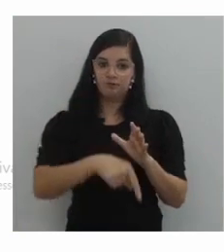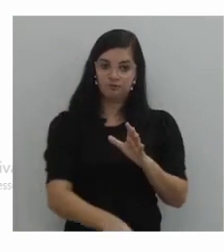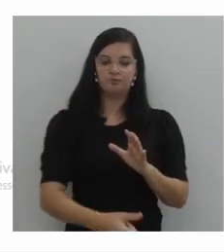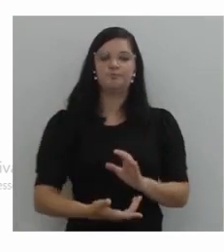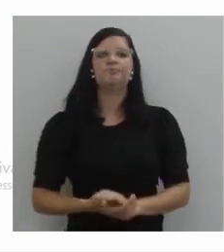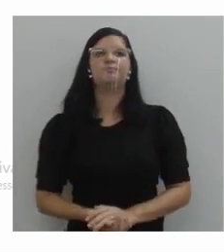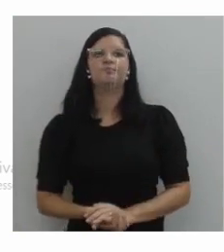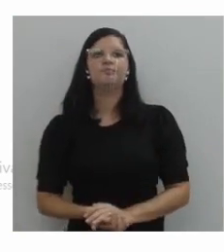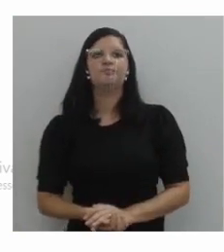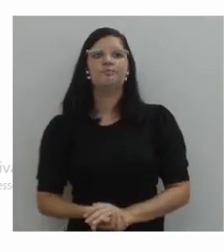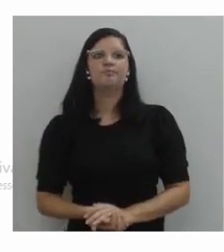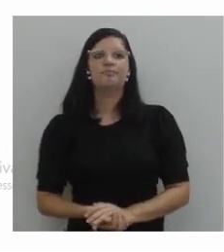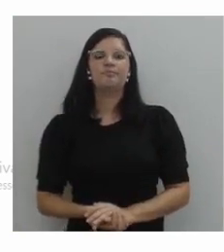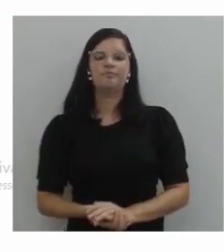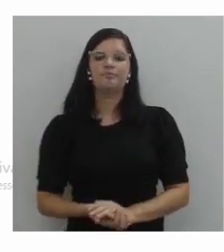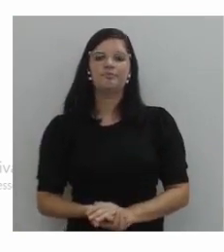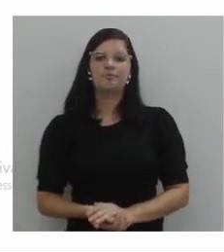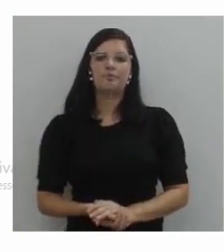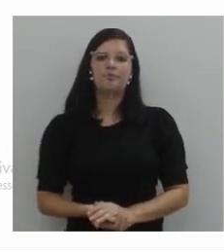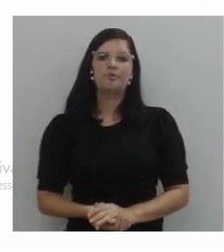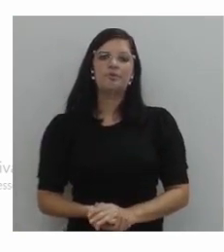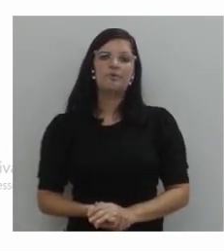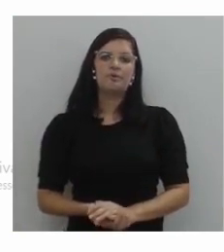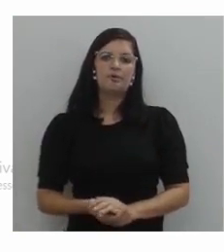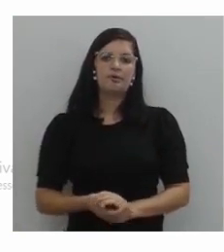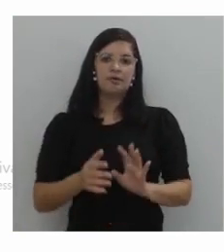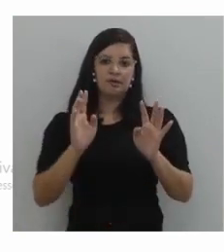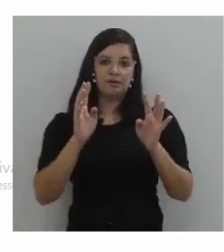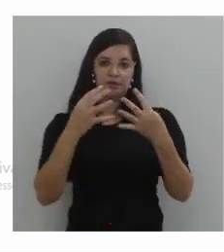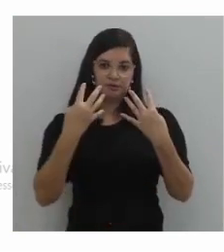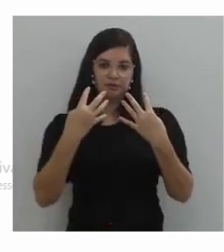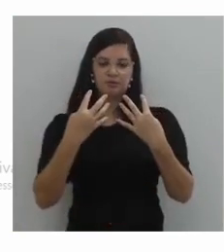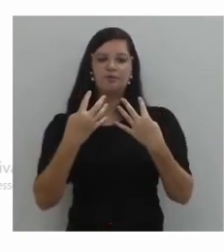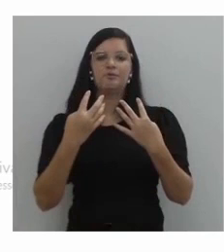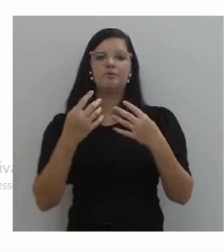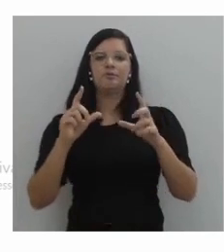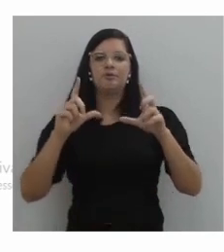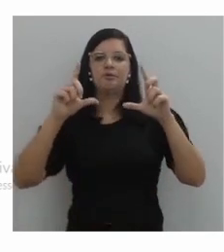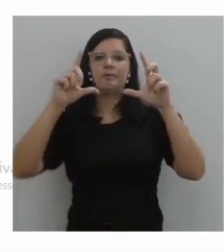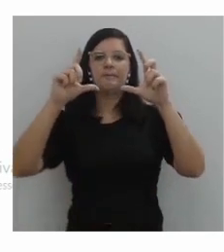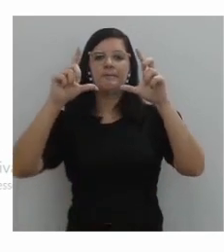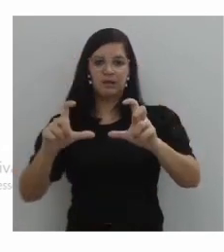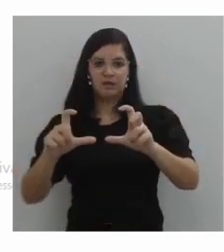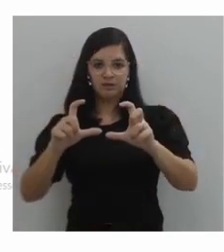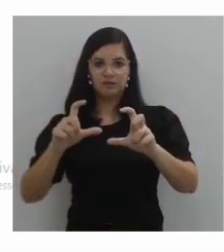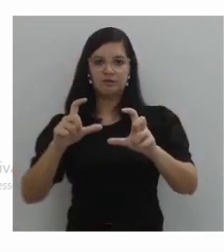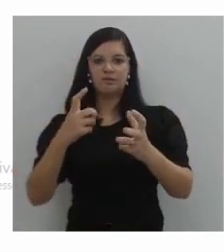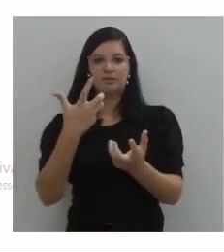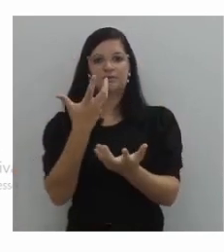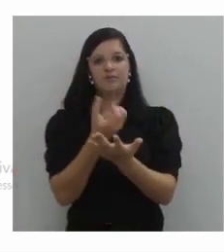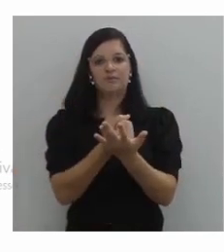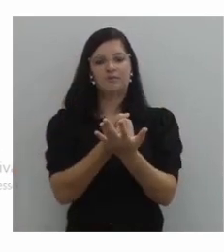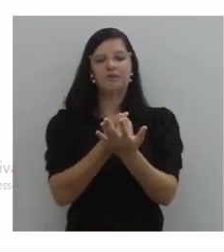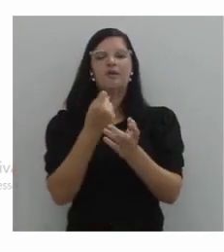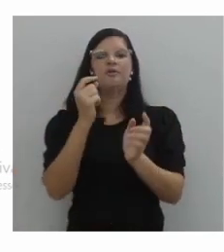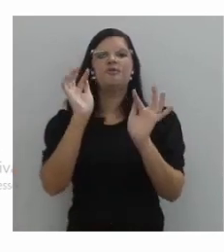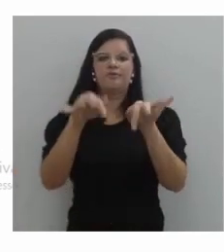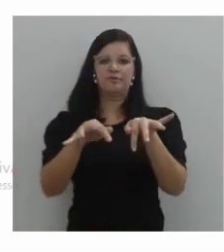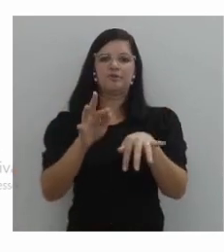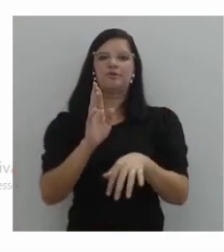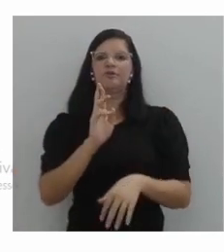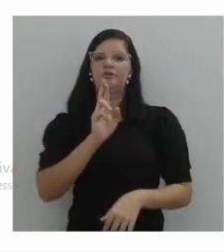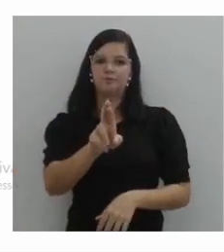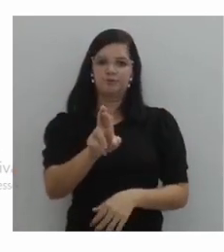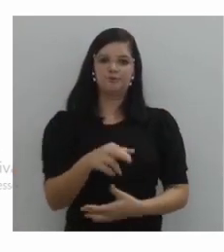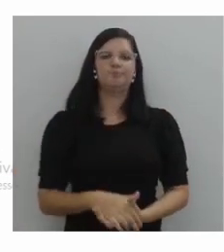tá? Acompanha comigo. Eu peço que vocês aí deem print na tela, tentem responder só e ao final consigam pegar